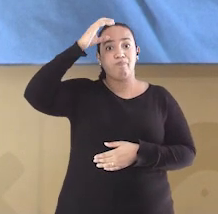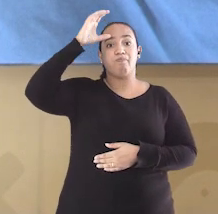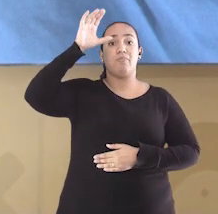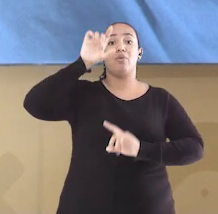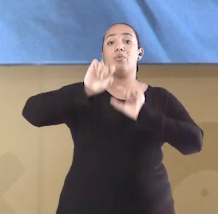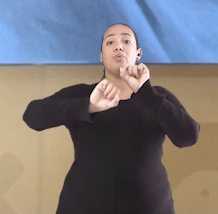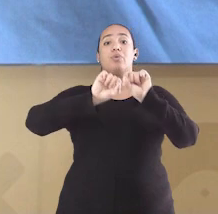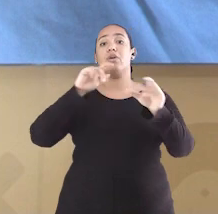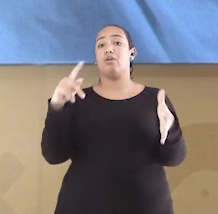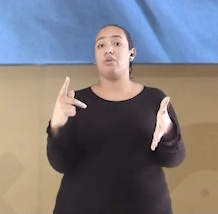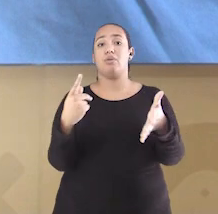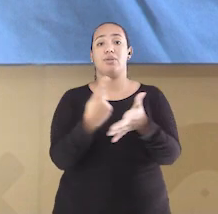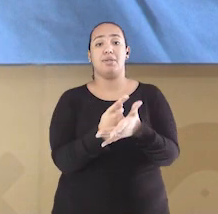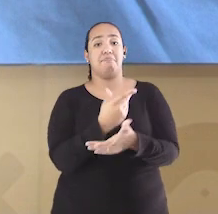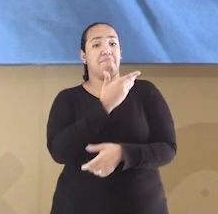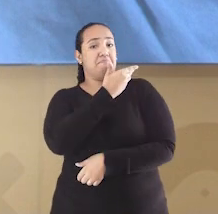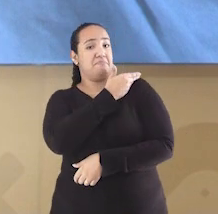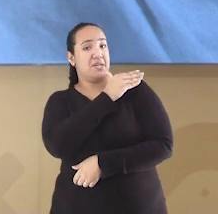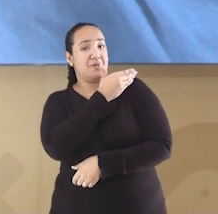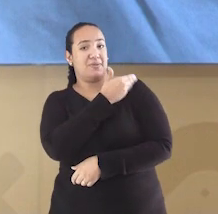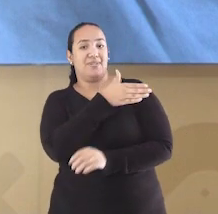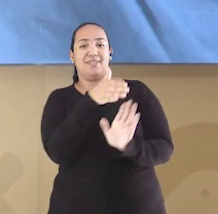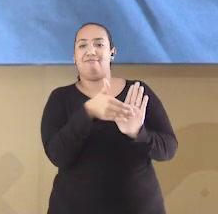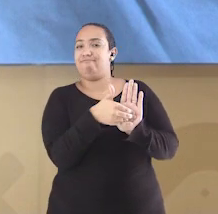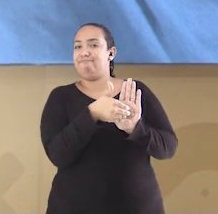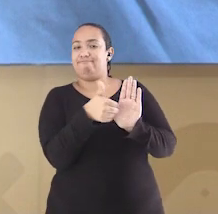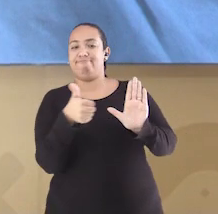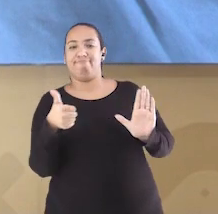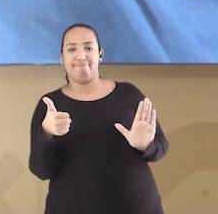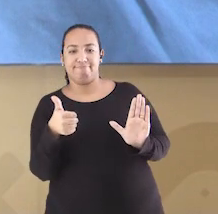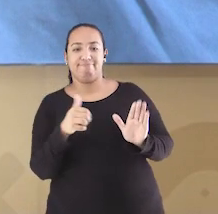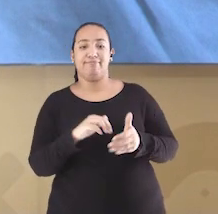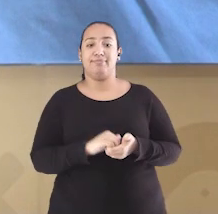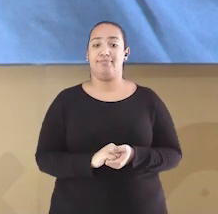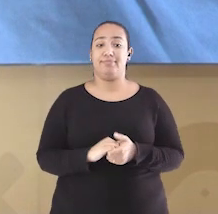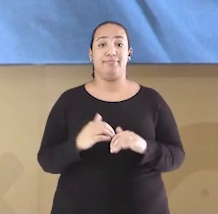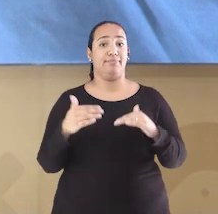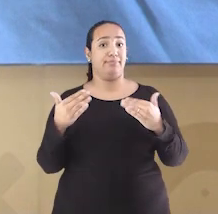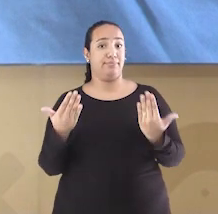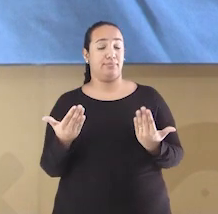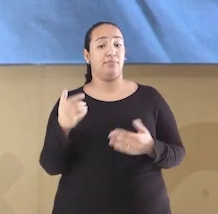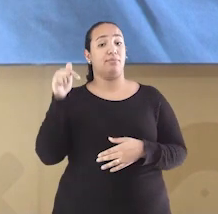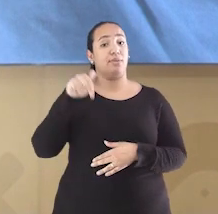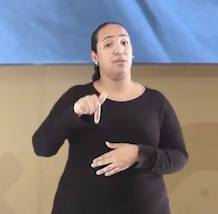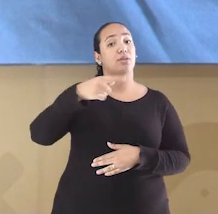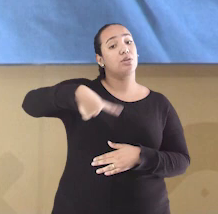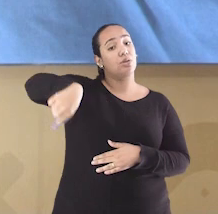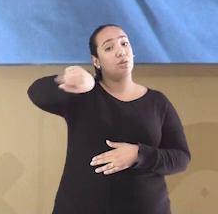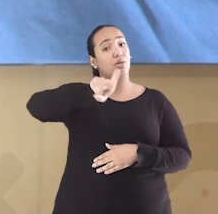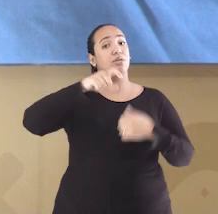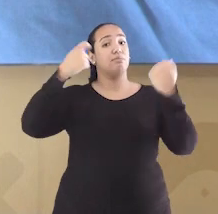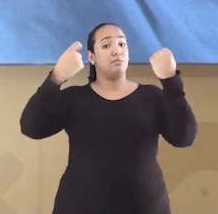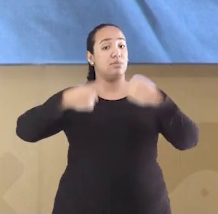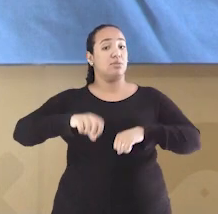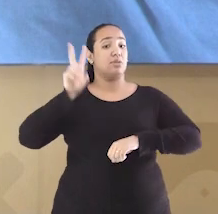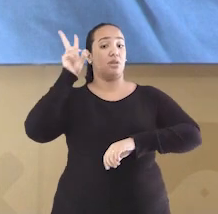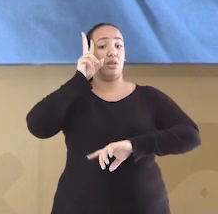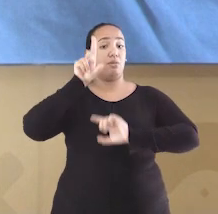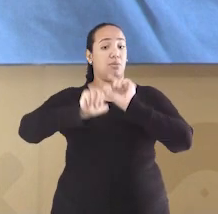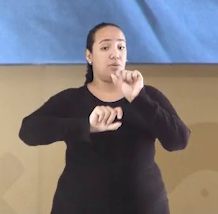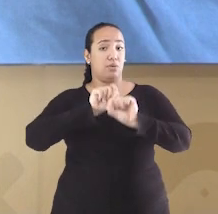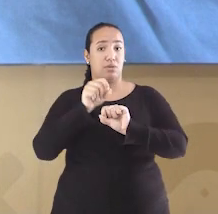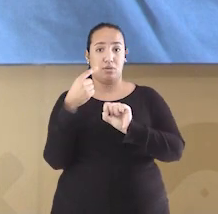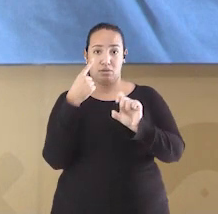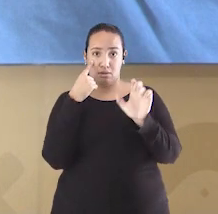reduz caricaturas e espantalhos que são levantados a respeito do outro. Bom, aqui vale levar em conta